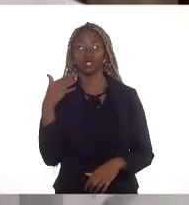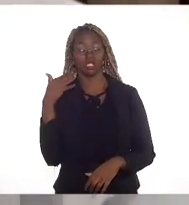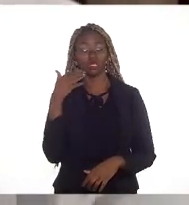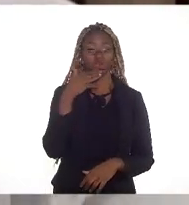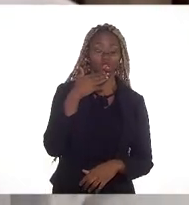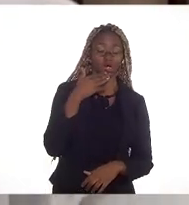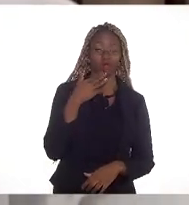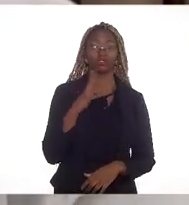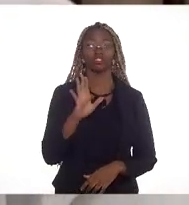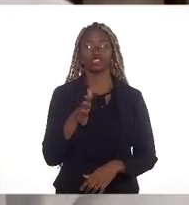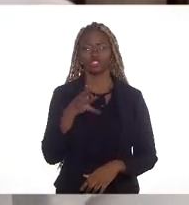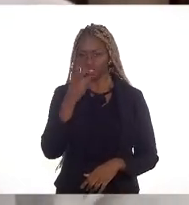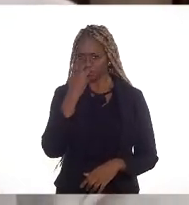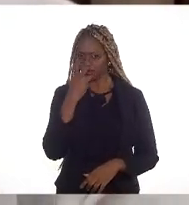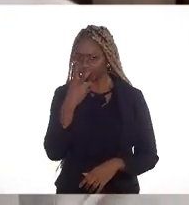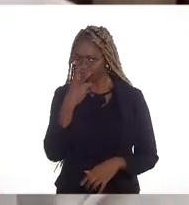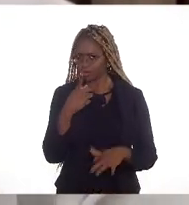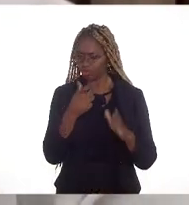previsto,